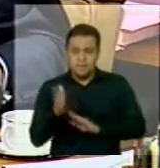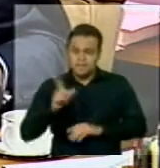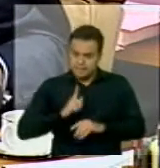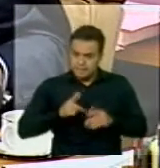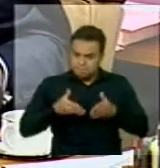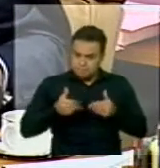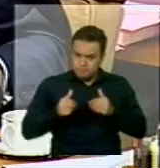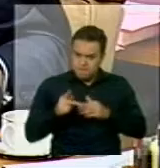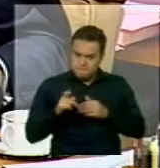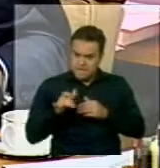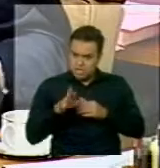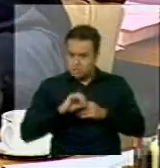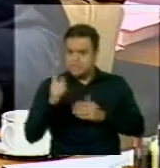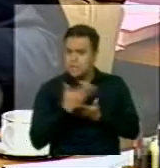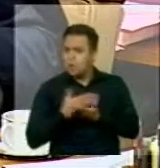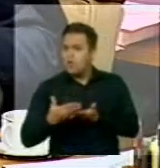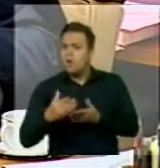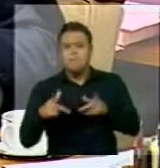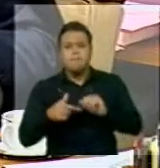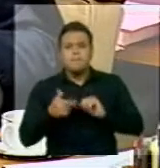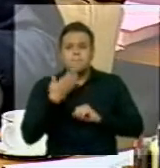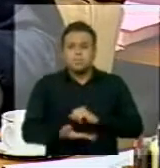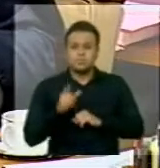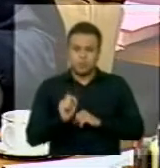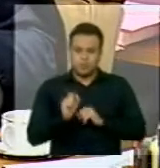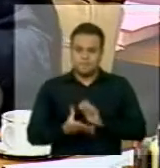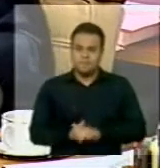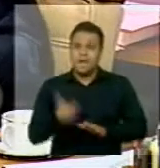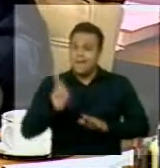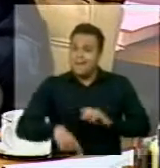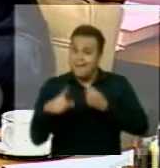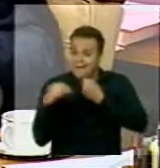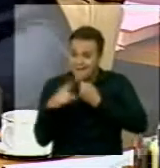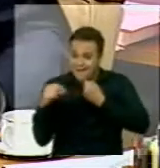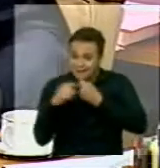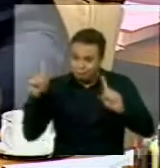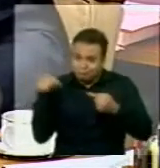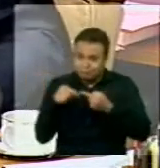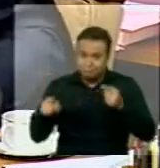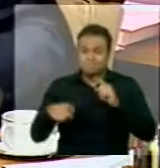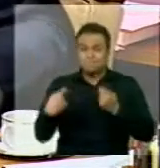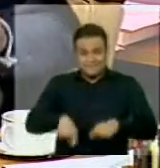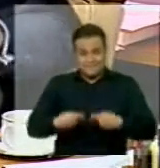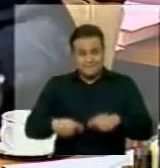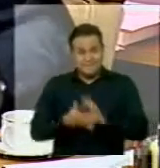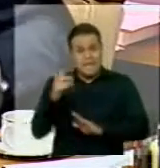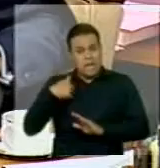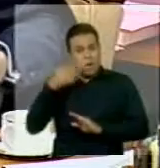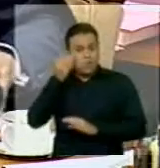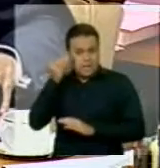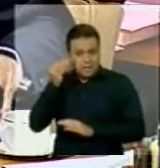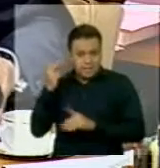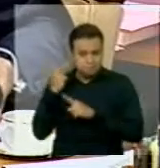petição inicial, pedir? A declaração de constitucionalidade do artigo. Ou seja, eu procurei